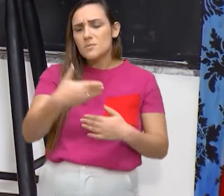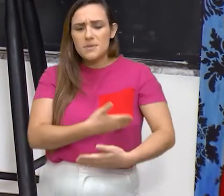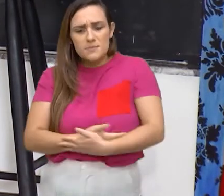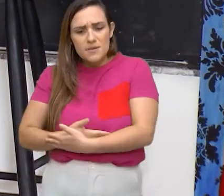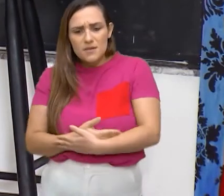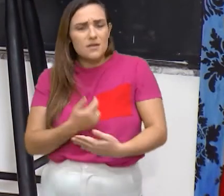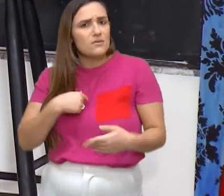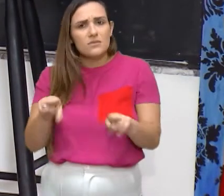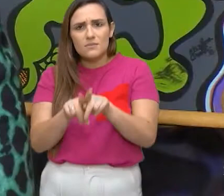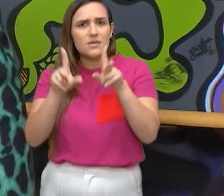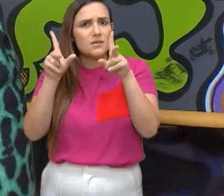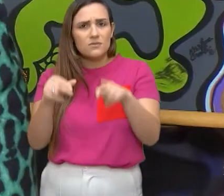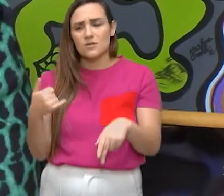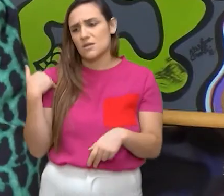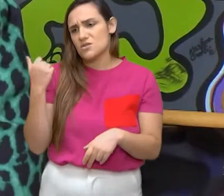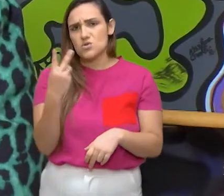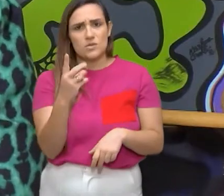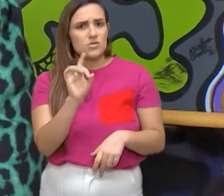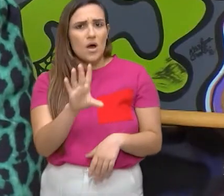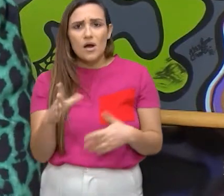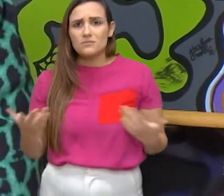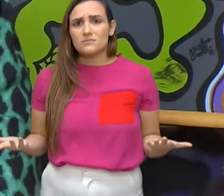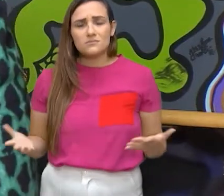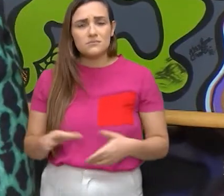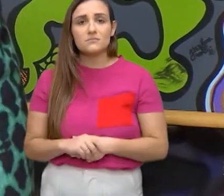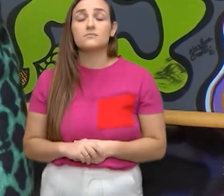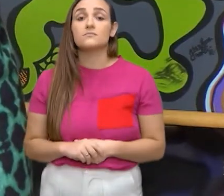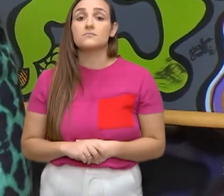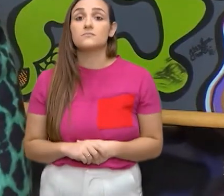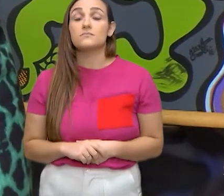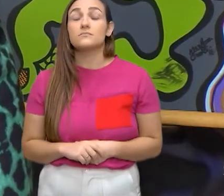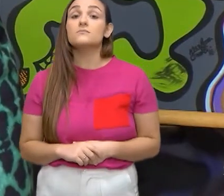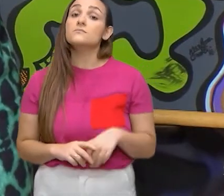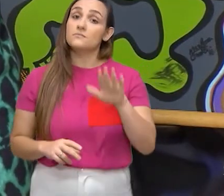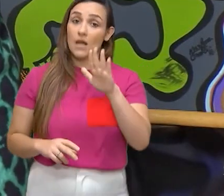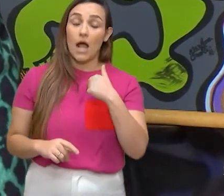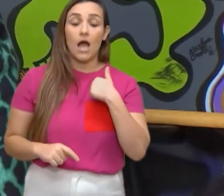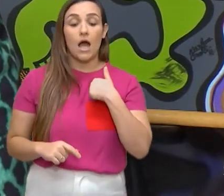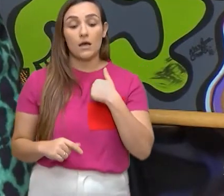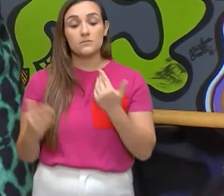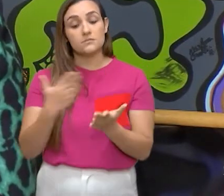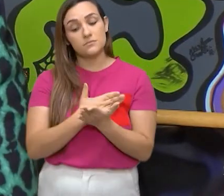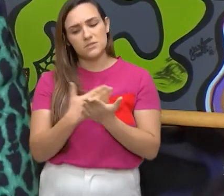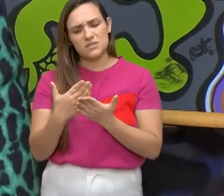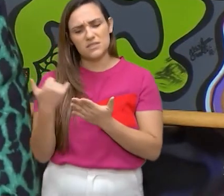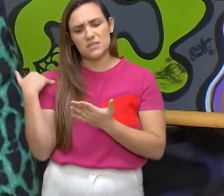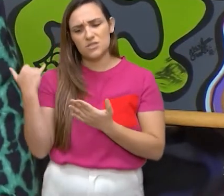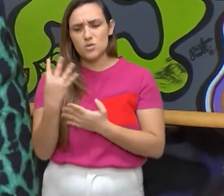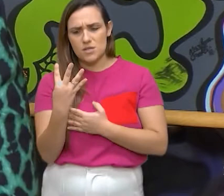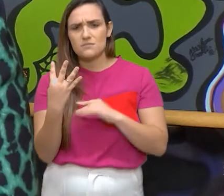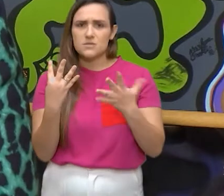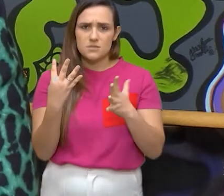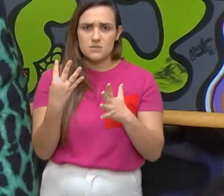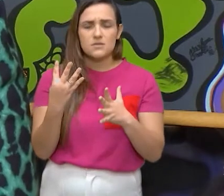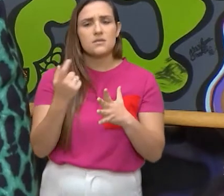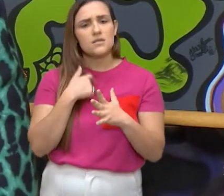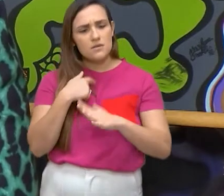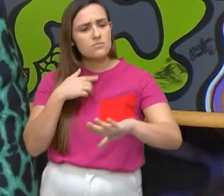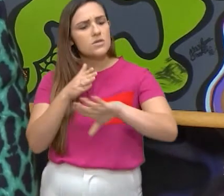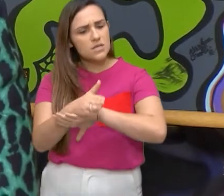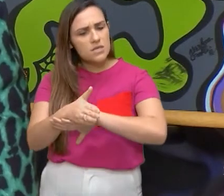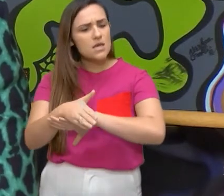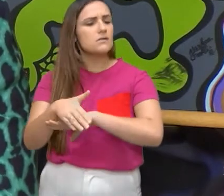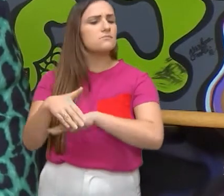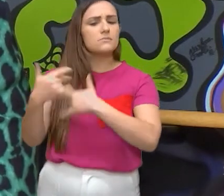crianças pequenas, o meu irmão era um bebê, eu também praticamente um bebê, né, com 2 aninhos. E nessa fase eu comecei,